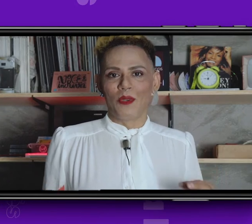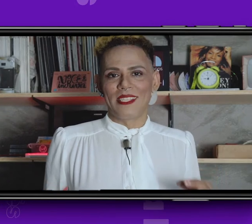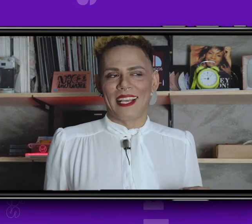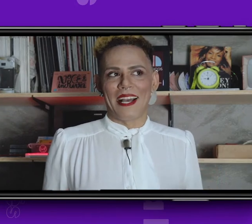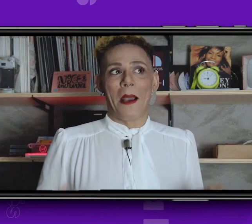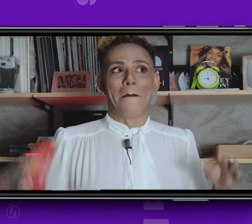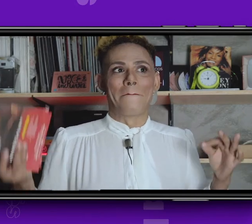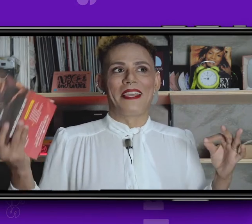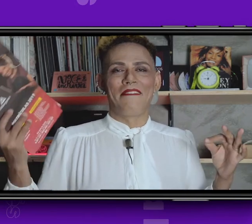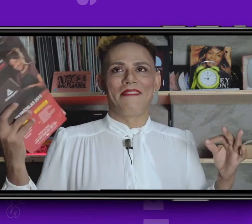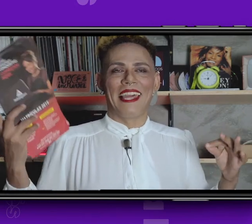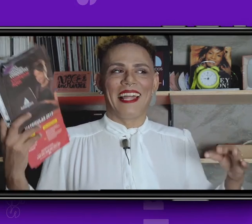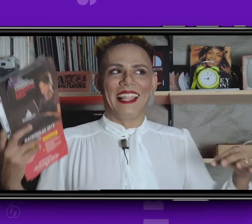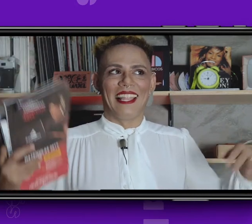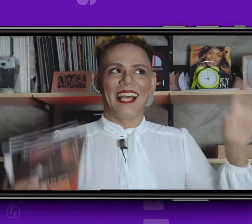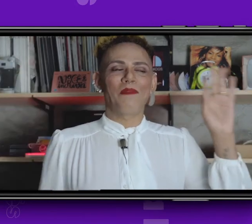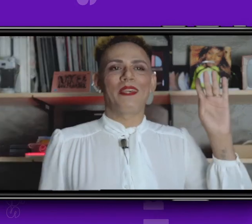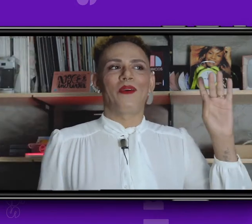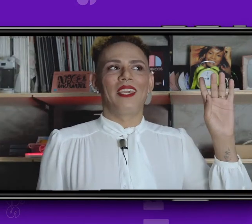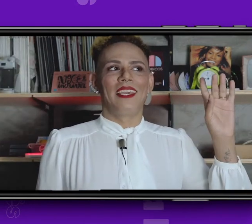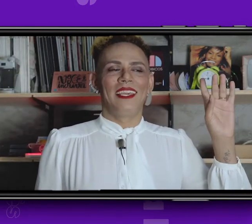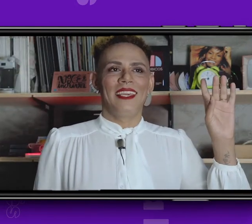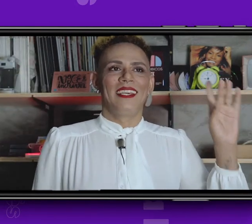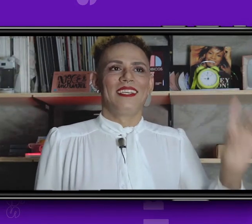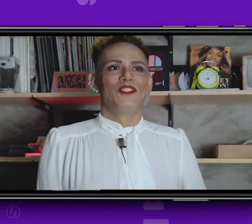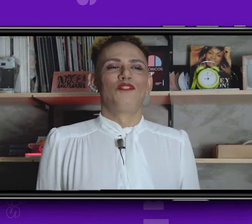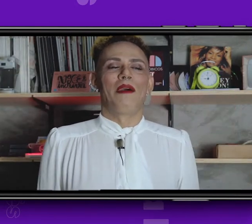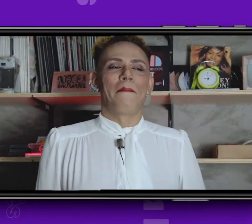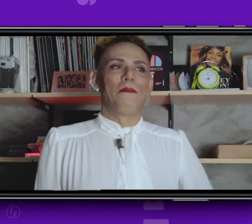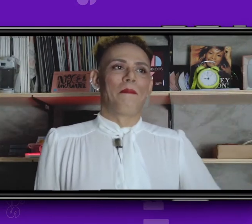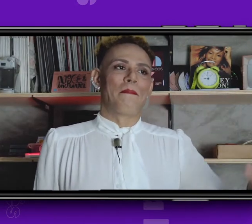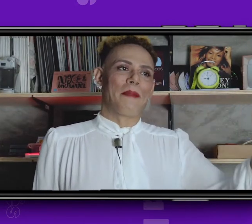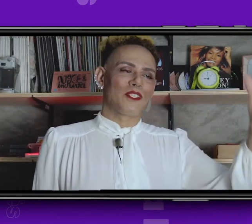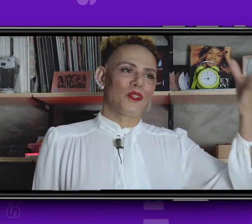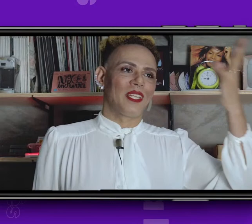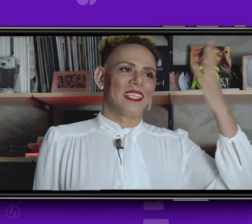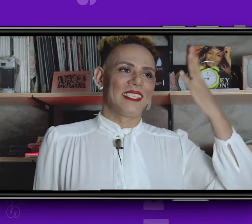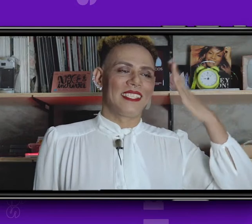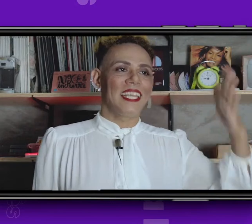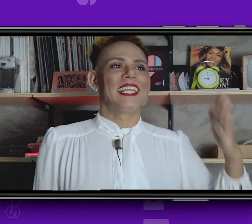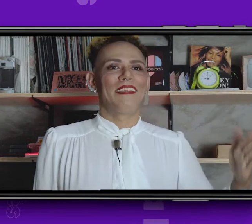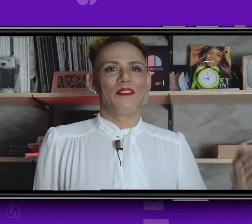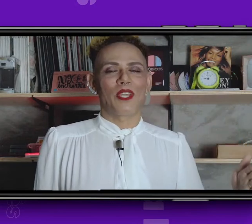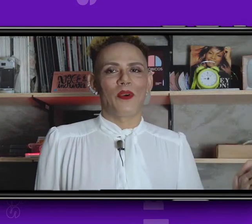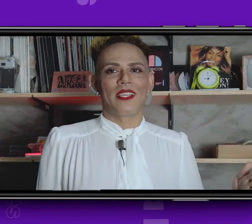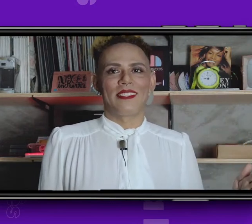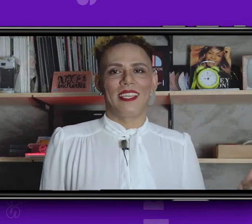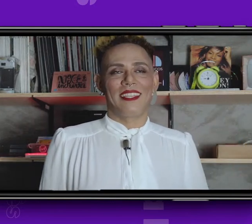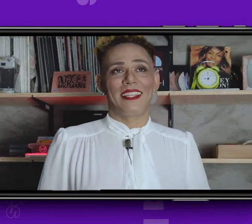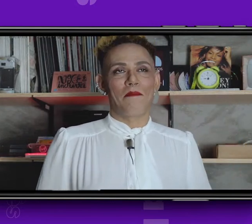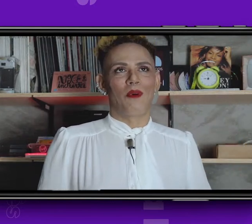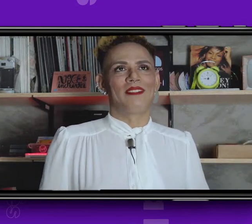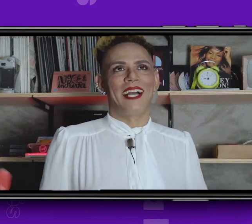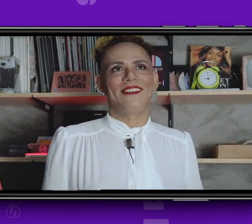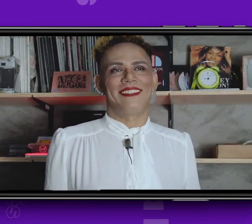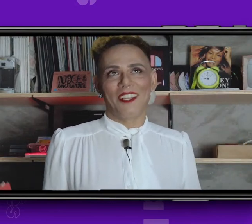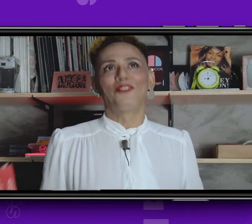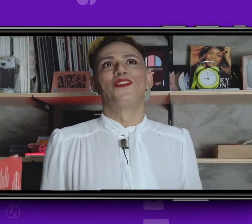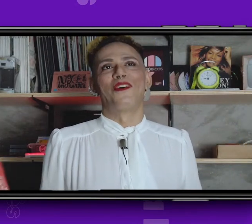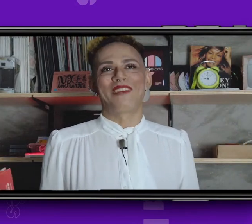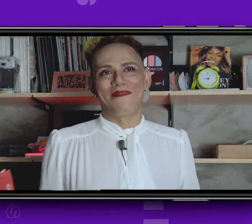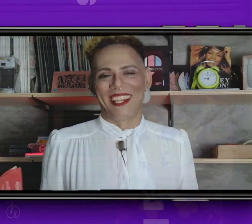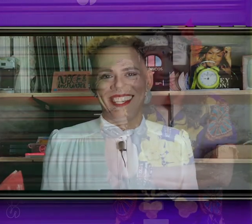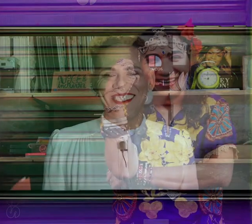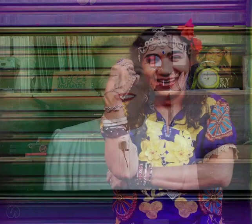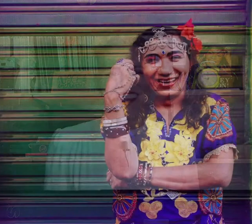uma música que vem lá do Piauí, de uma pessoa trans incrível que conheci, que tem bondade até